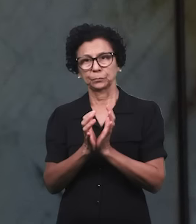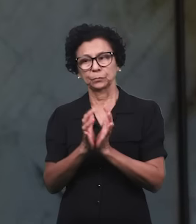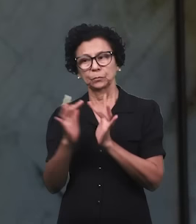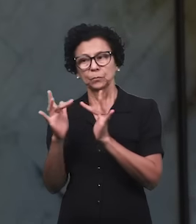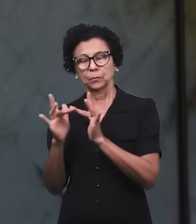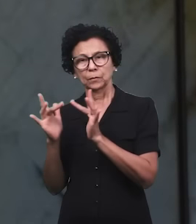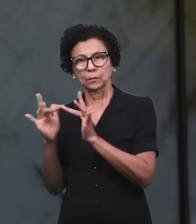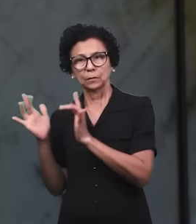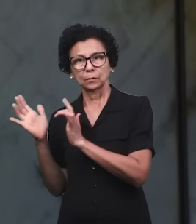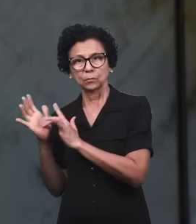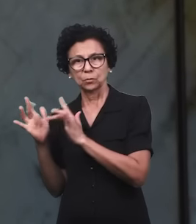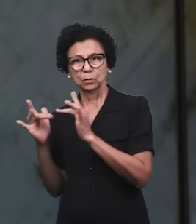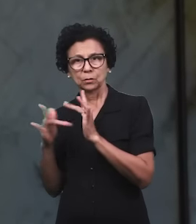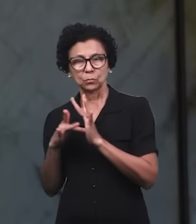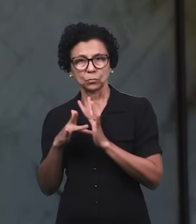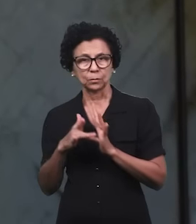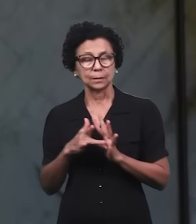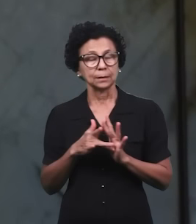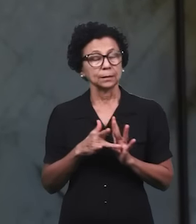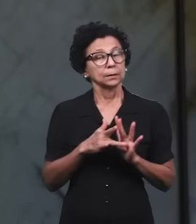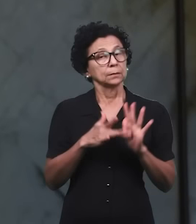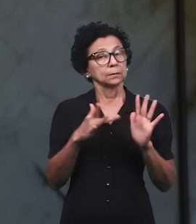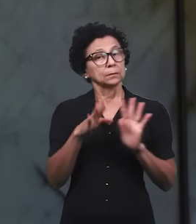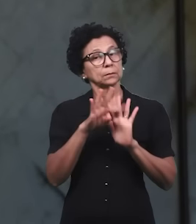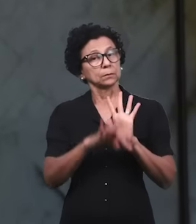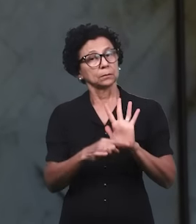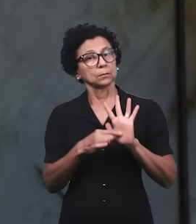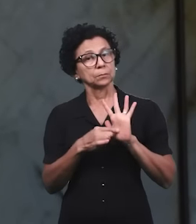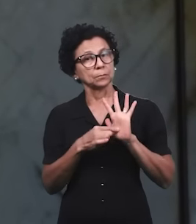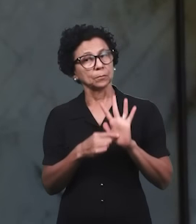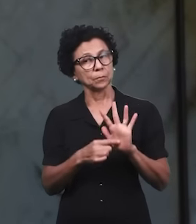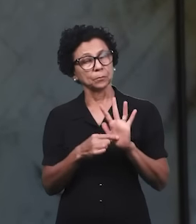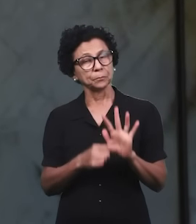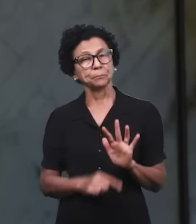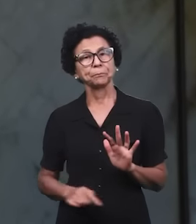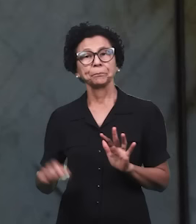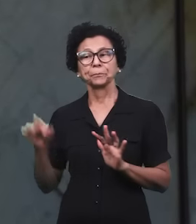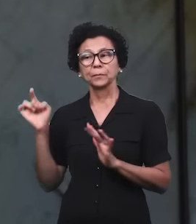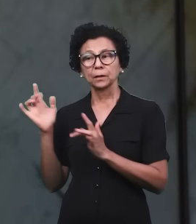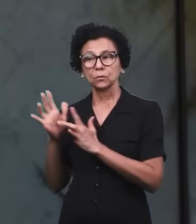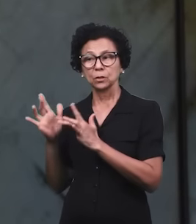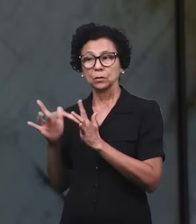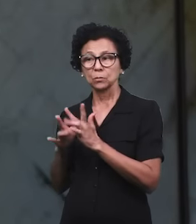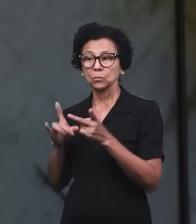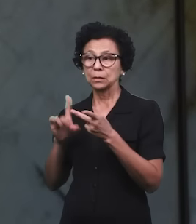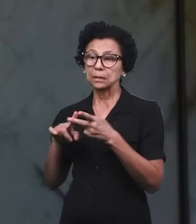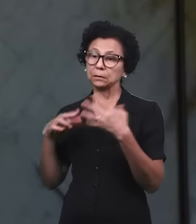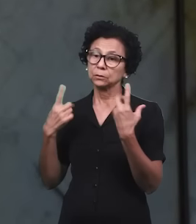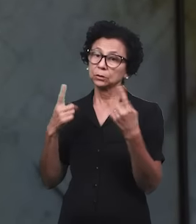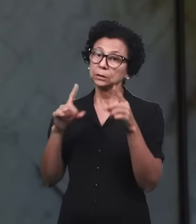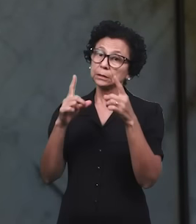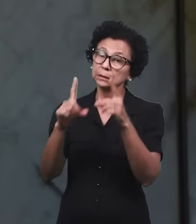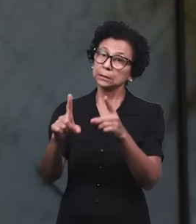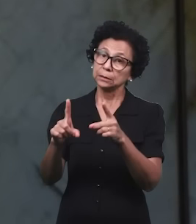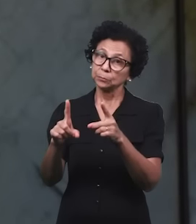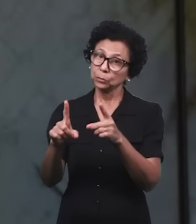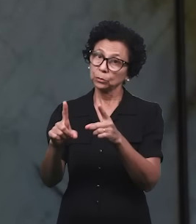Jesus. Então, o texto bíblico vai nos informar que Jesus e os seus discípulos haviam